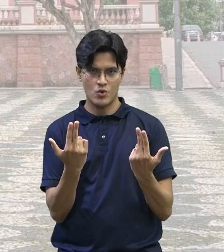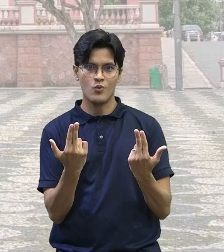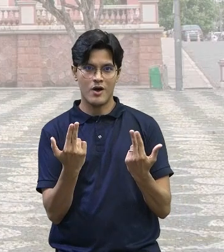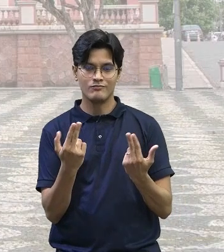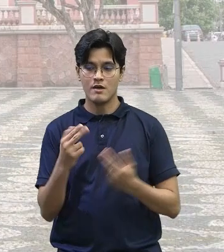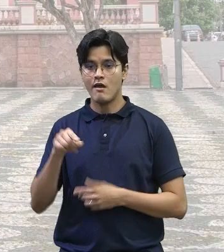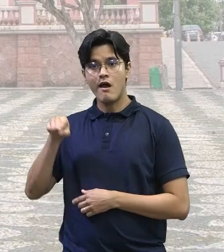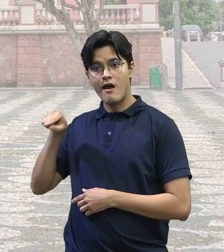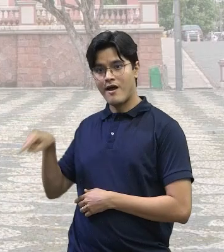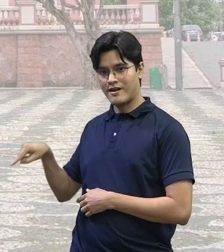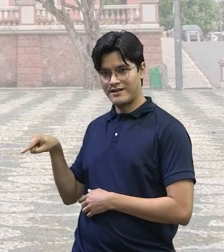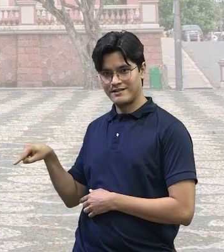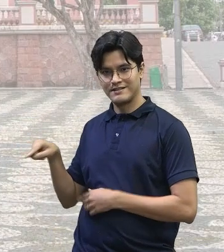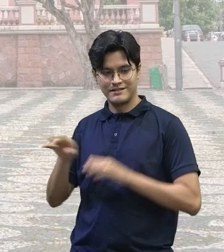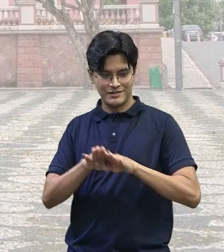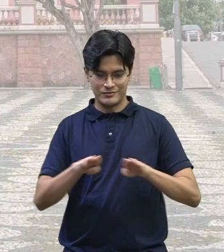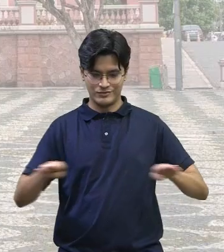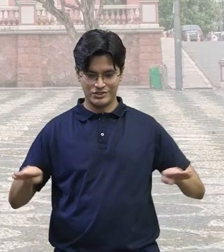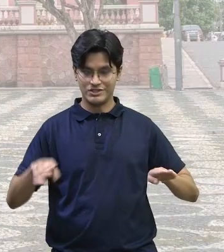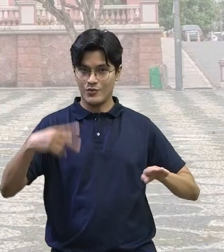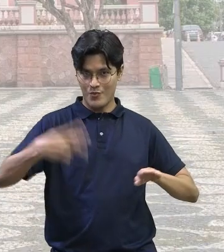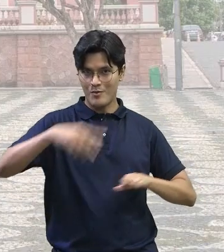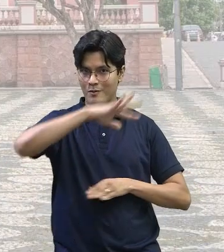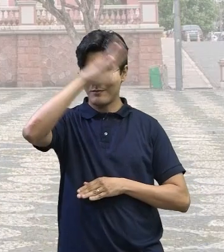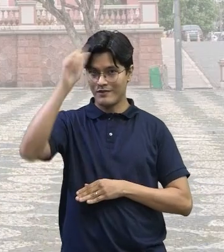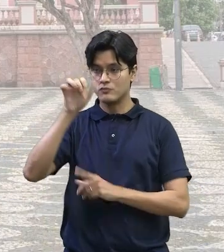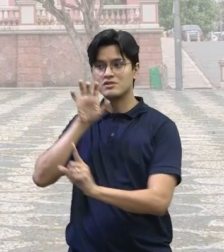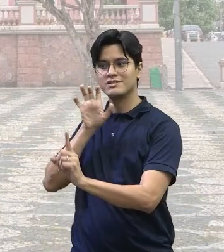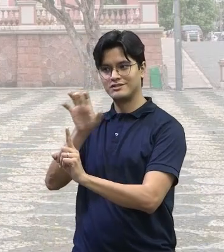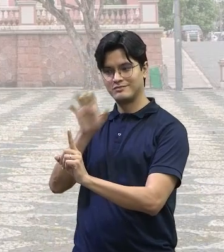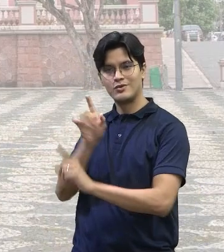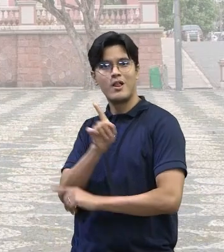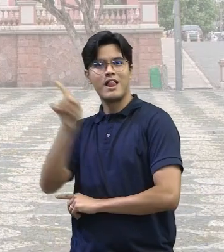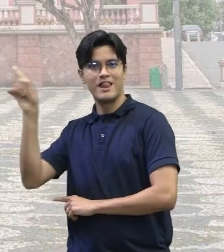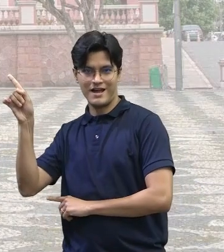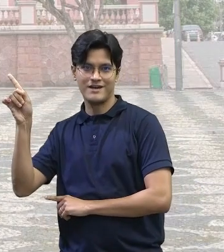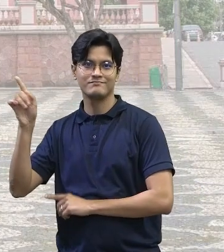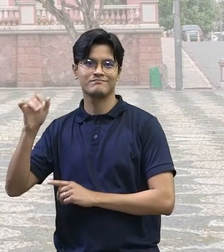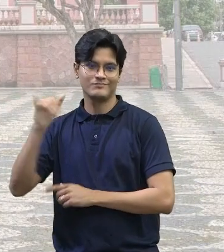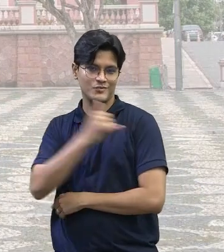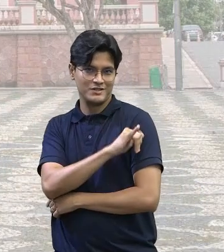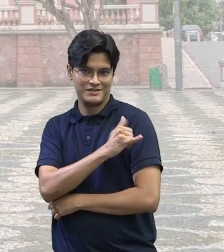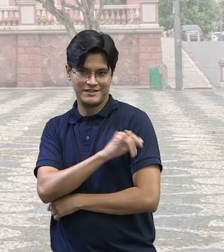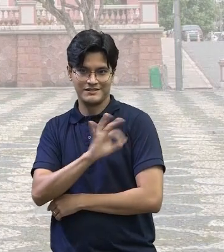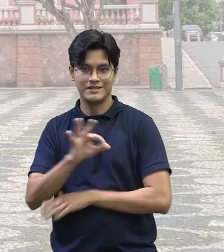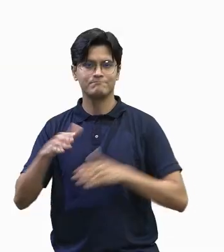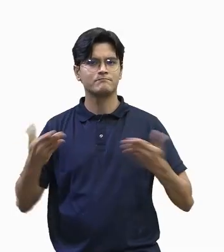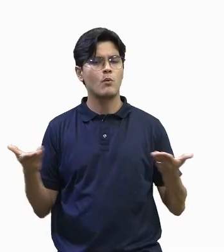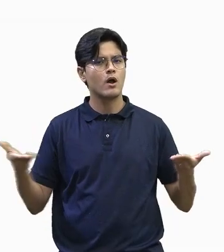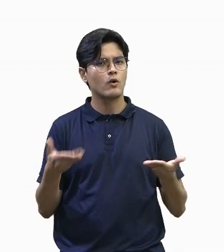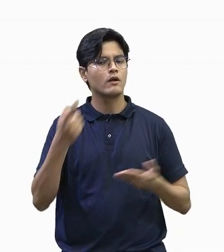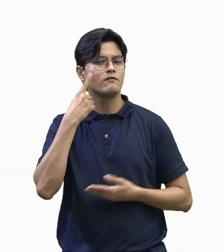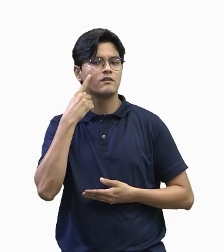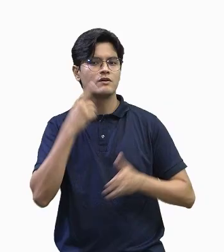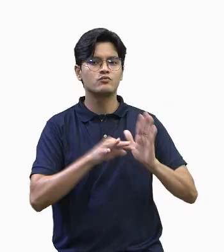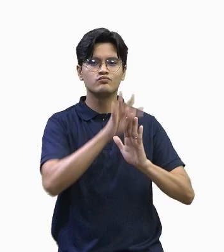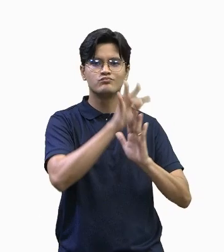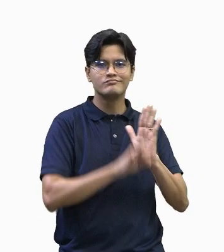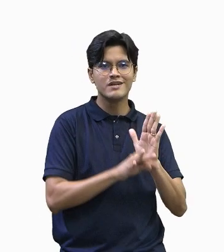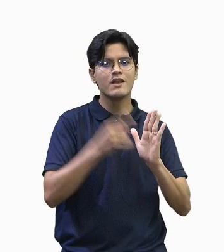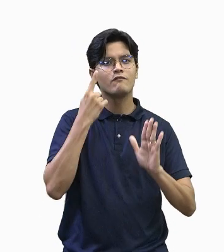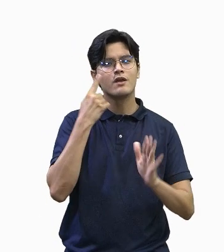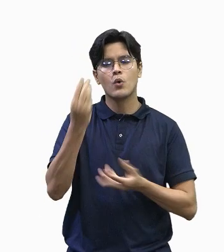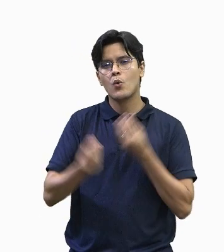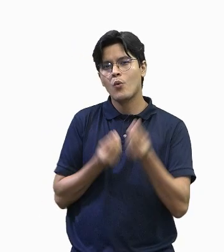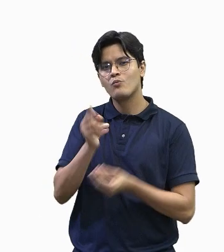fosse daquela forma o calçadão de Copacabana. Vamos ao texto, então, conferir um pouco mais sobre esse uso da